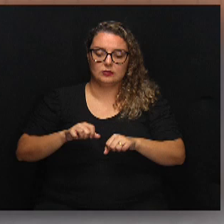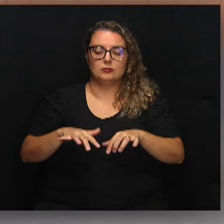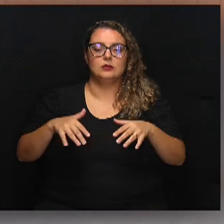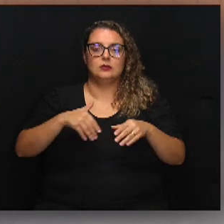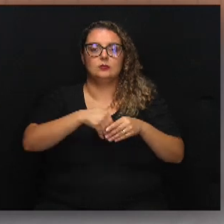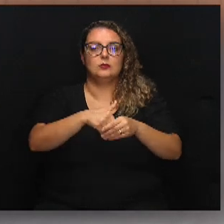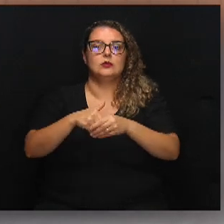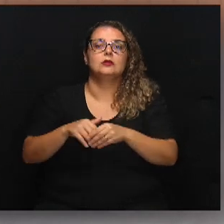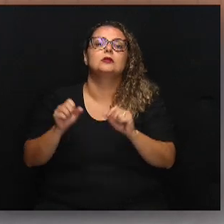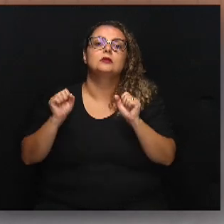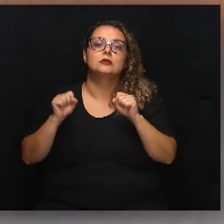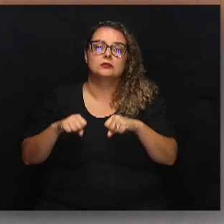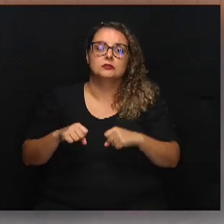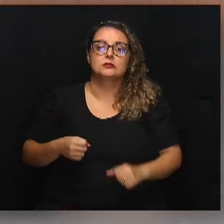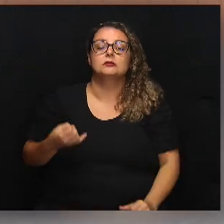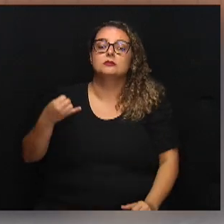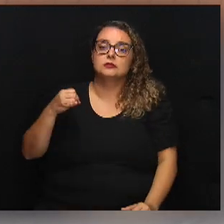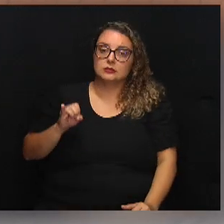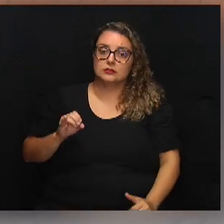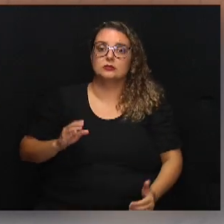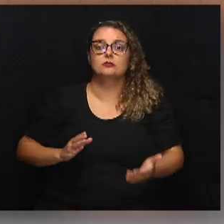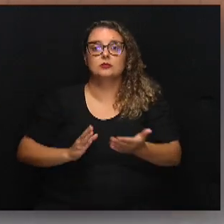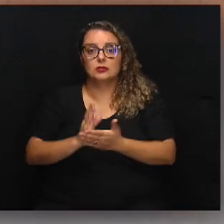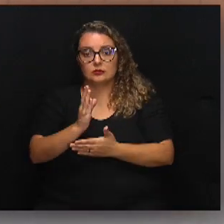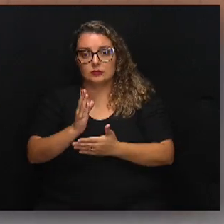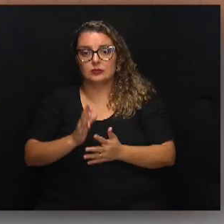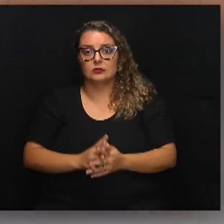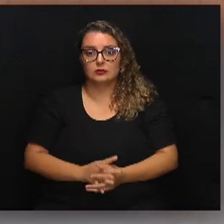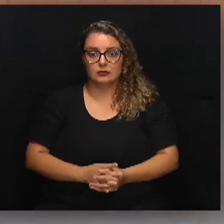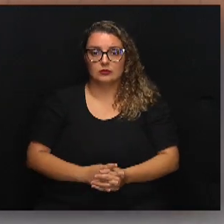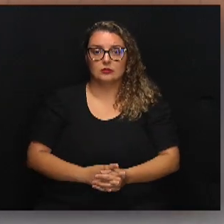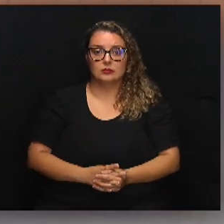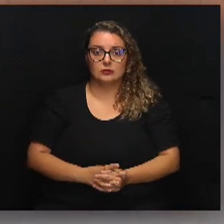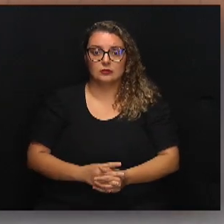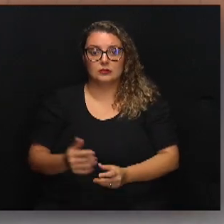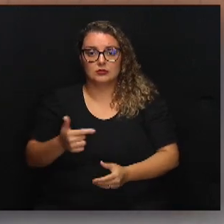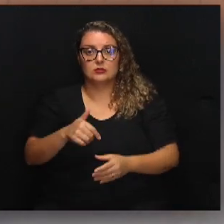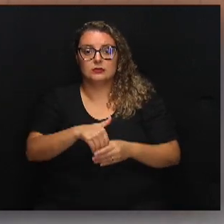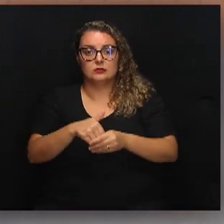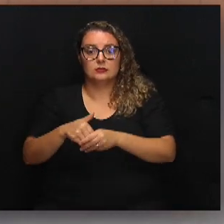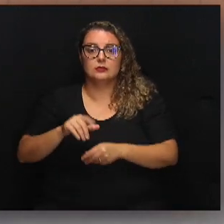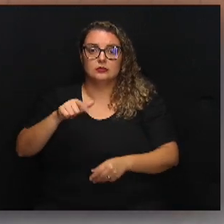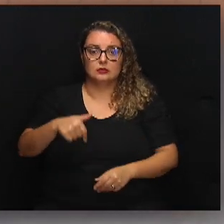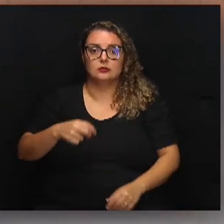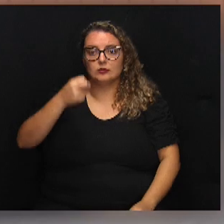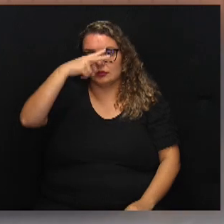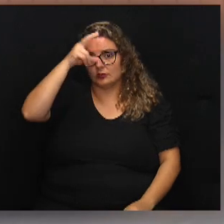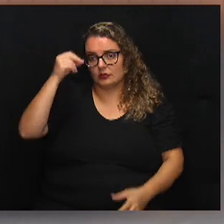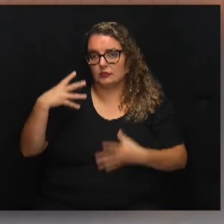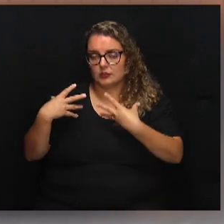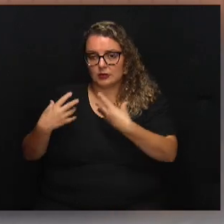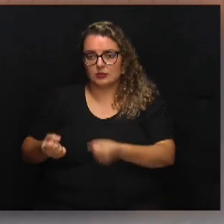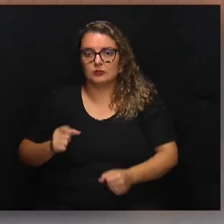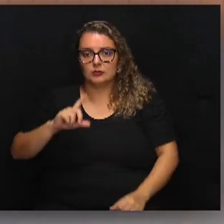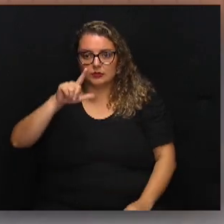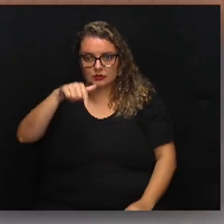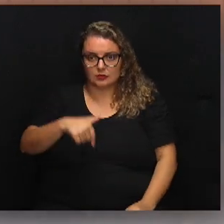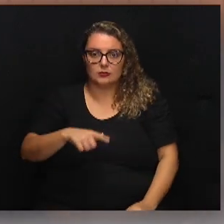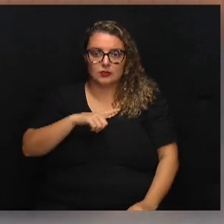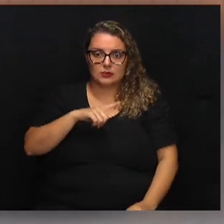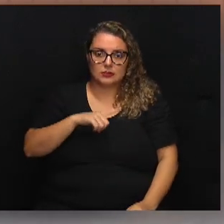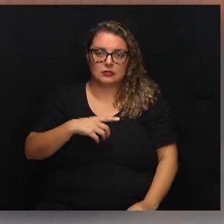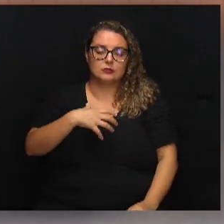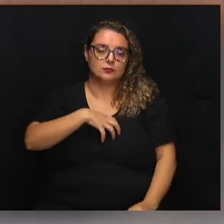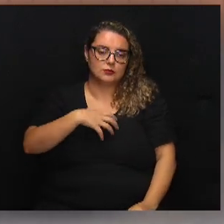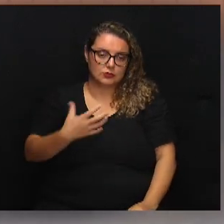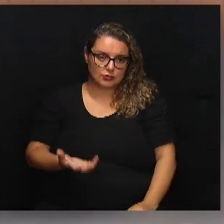E aí, se ele for aprovado em segunda votação, depois vai para o prefeito para ser sancionado e depois nós teremos as